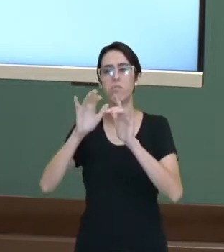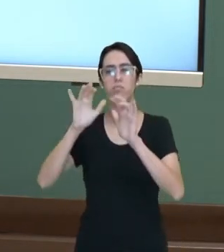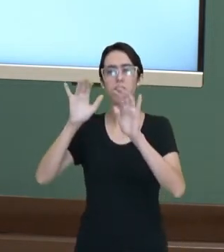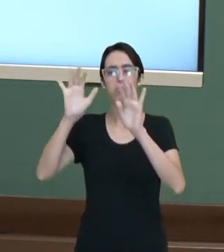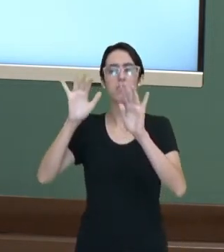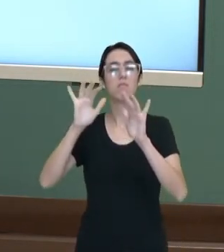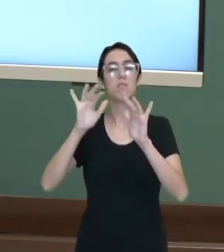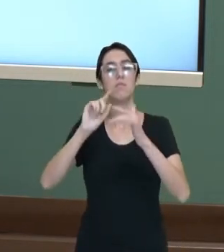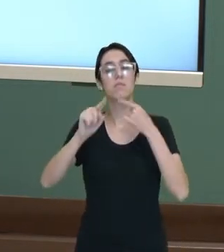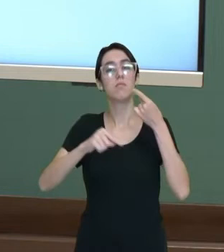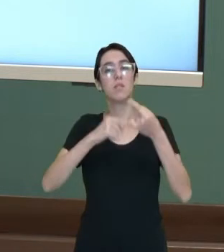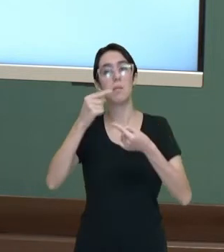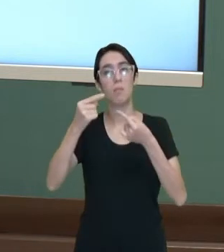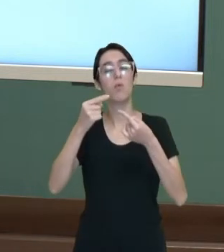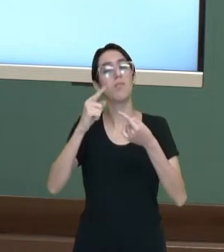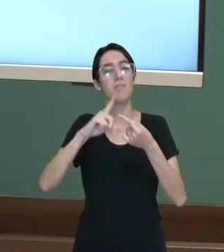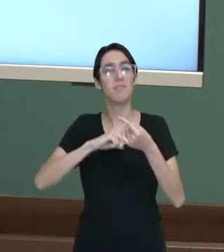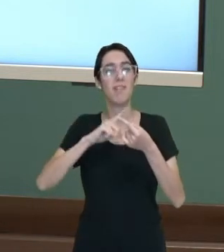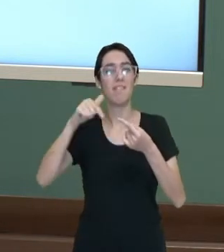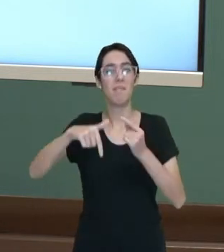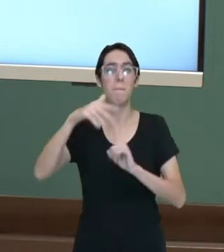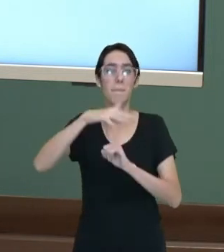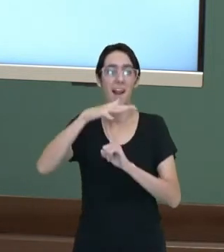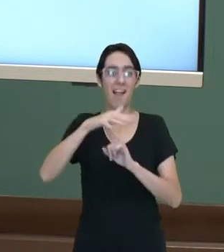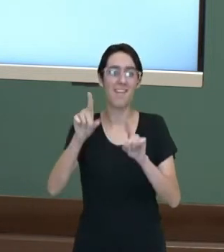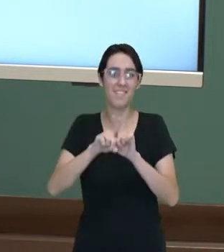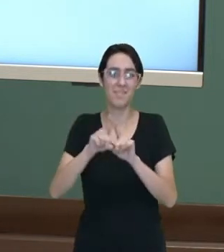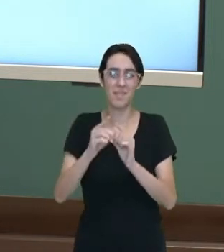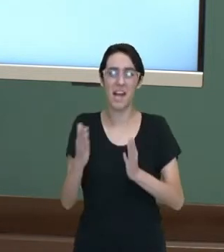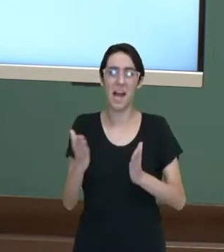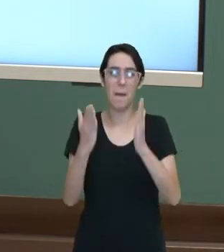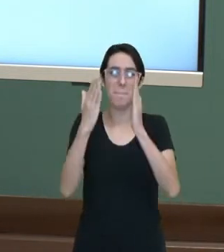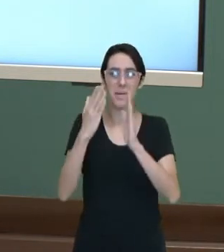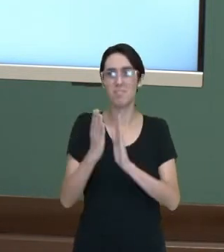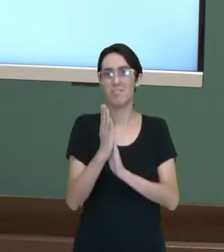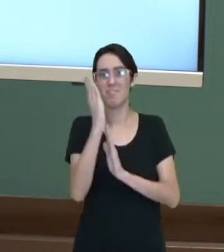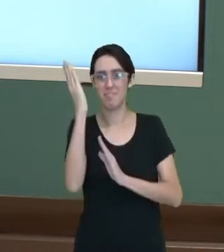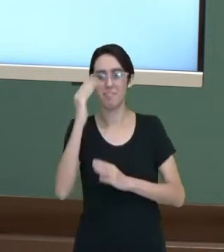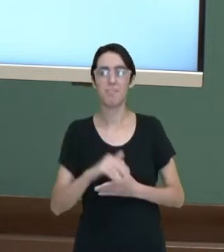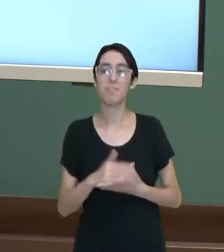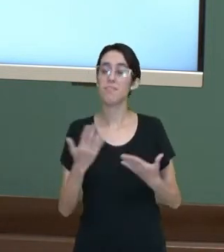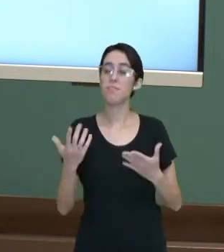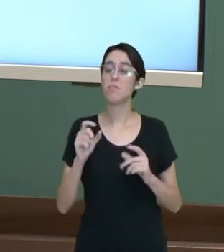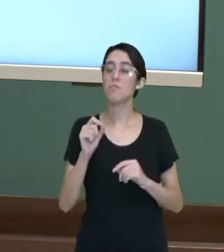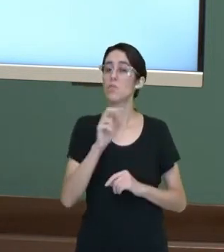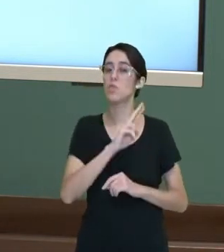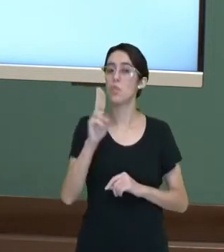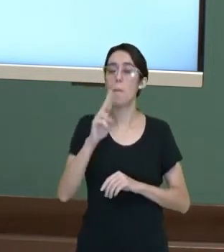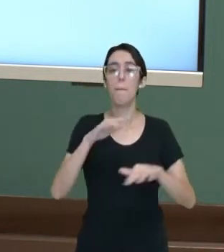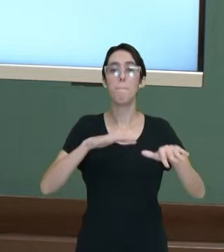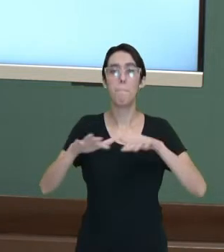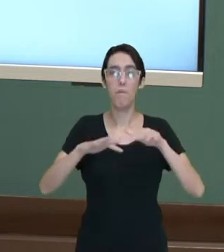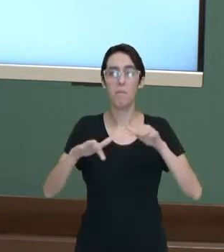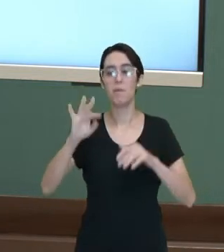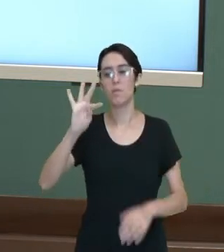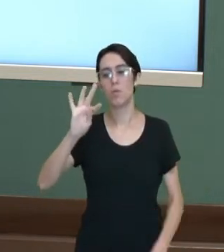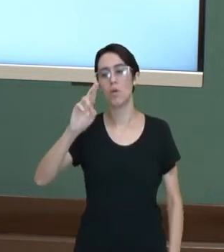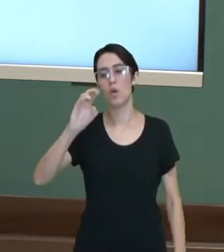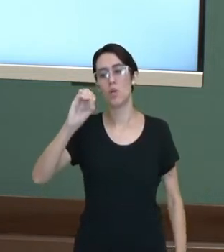passavam pelo território paranaense. Esse movimento era chamado de movimento de tropeiro,